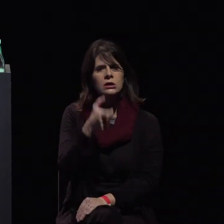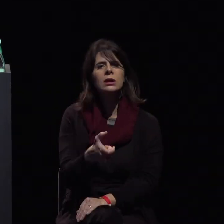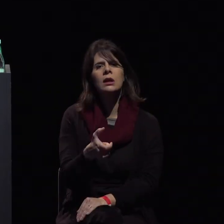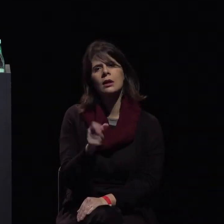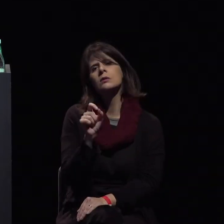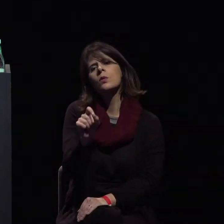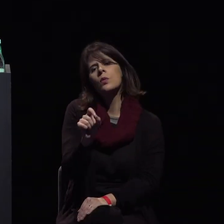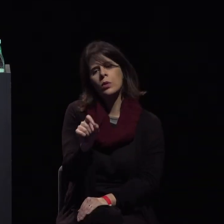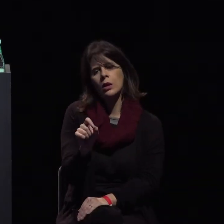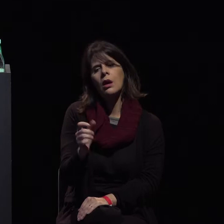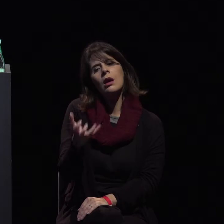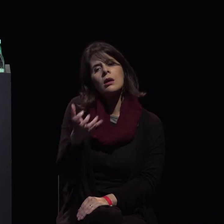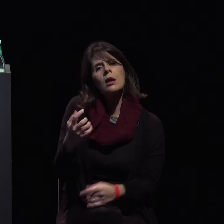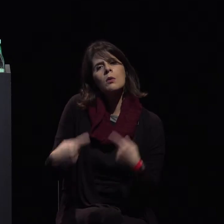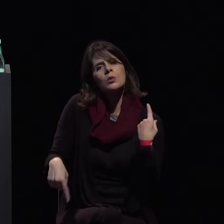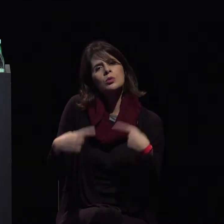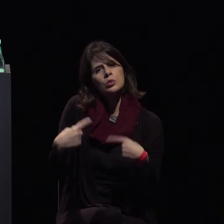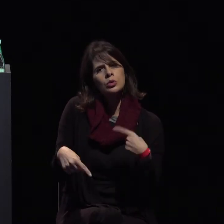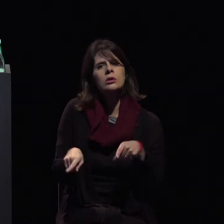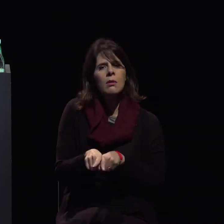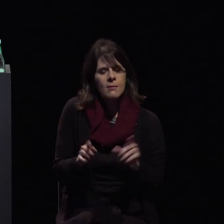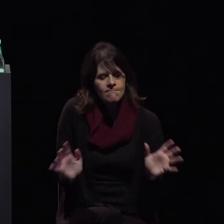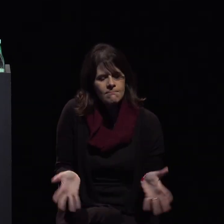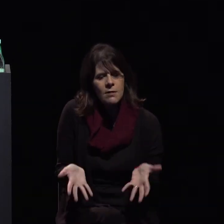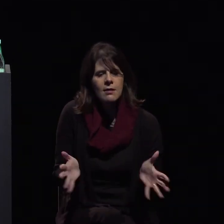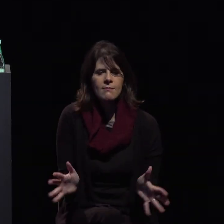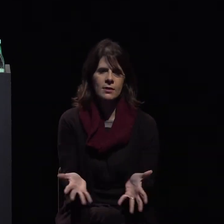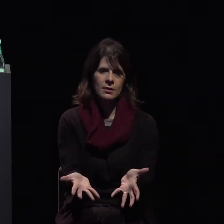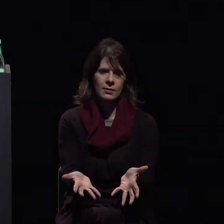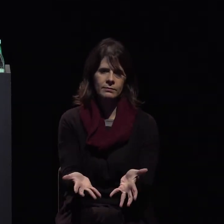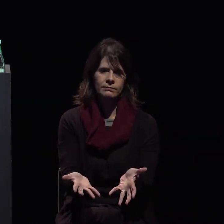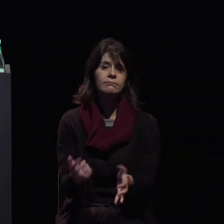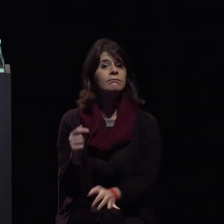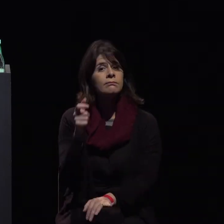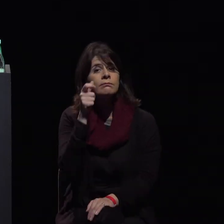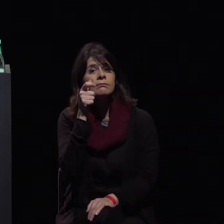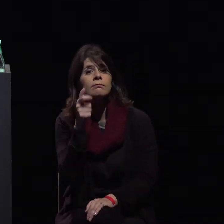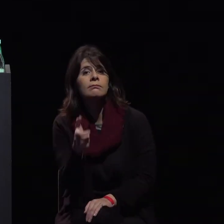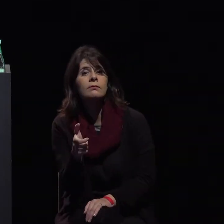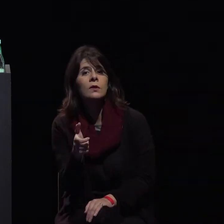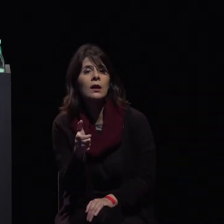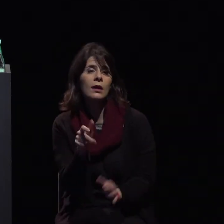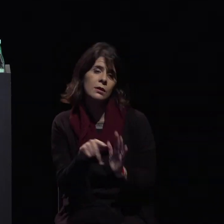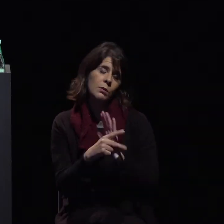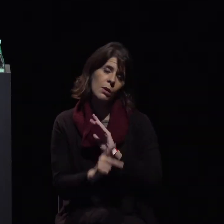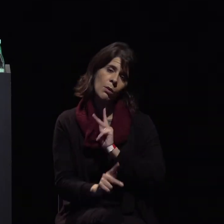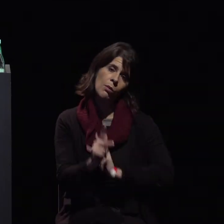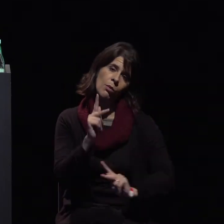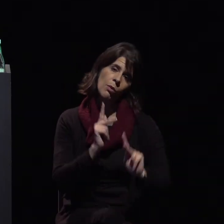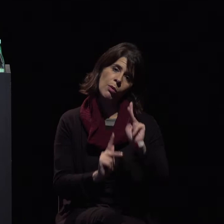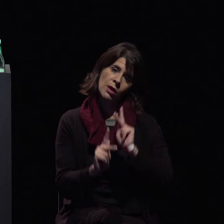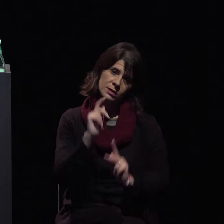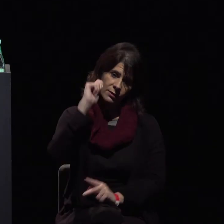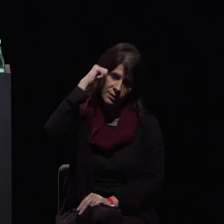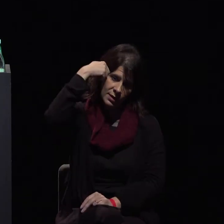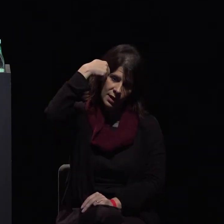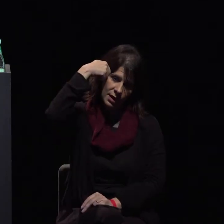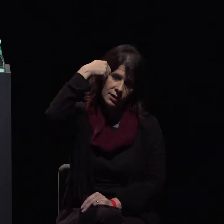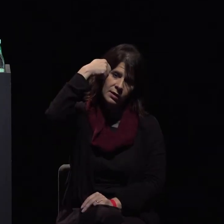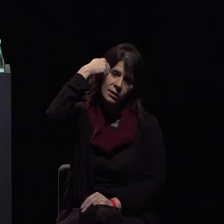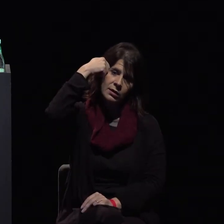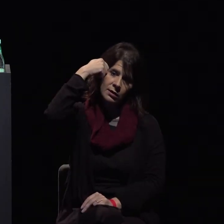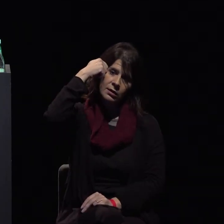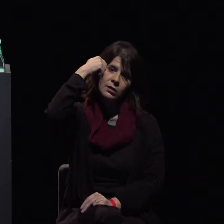discutir e alimentar. E nos interessa para as populações negras e